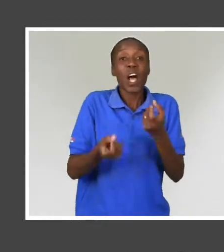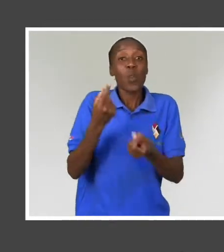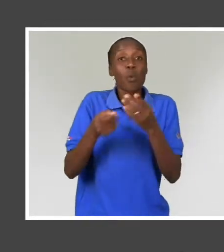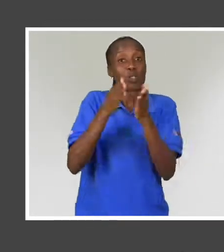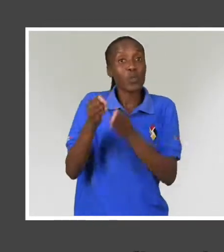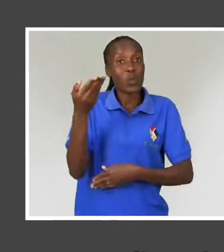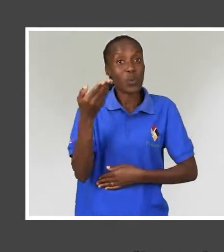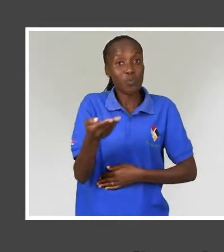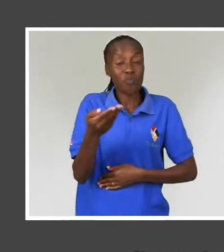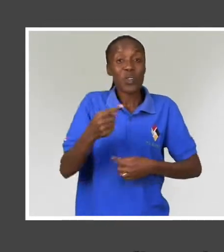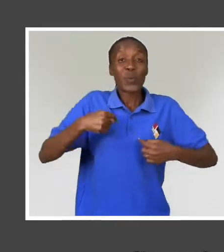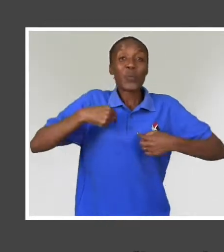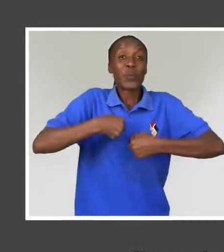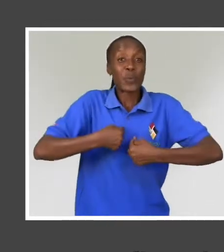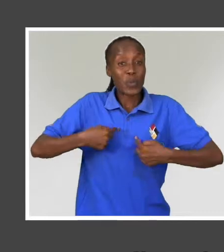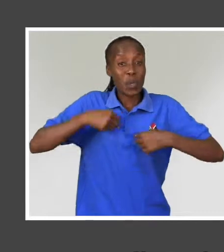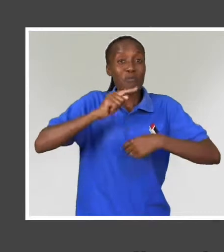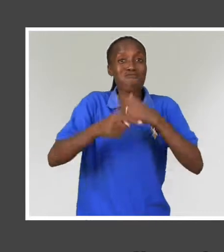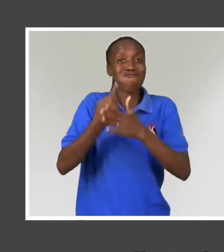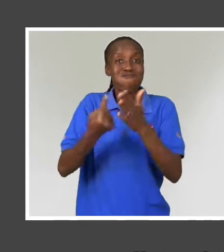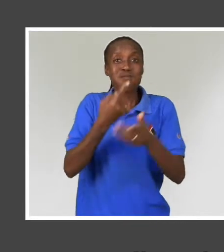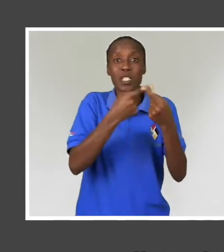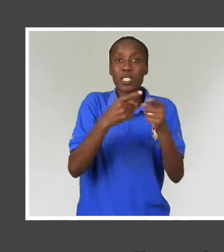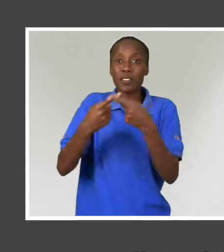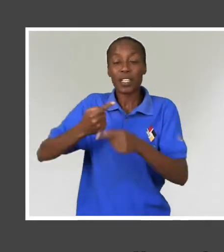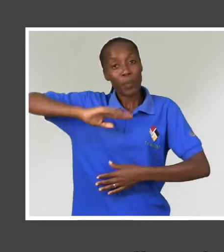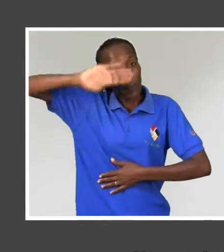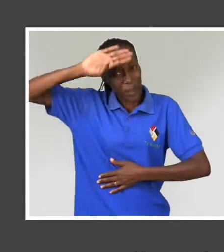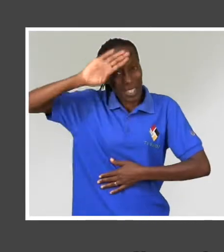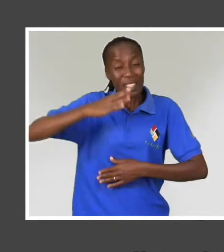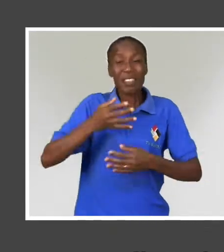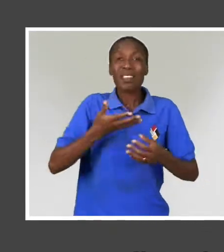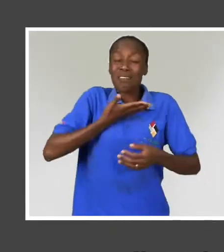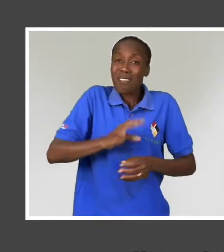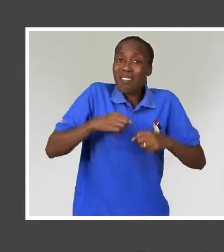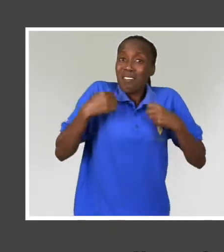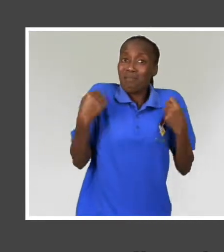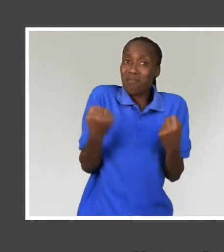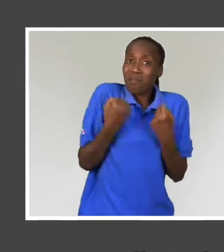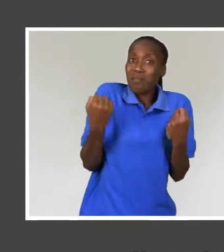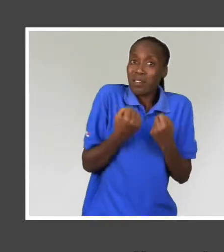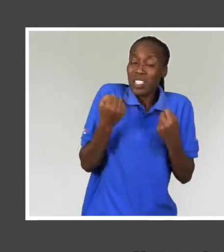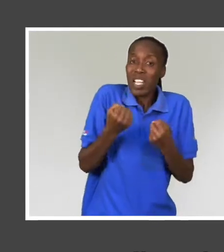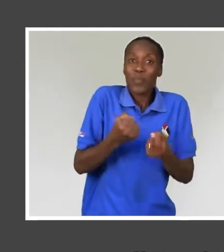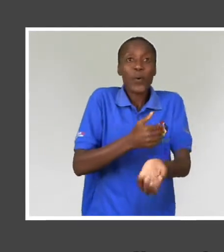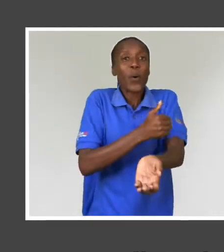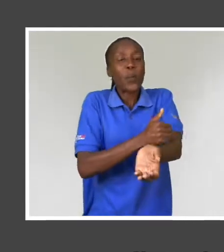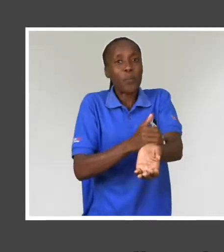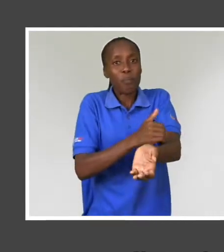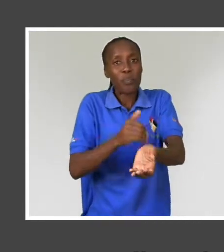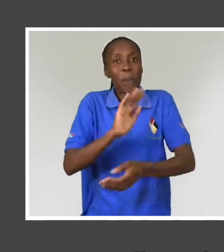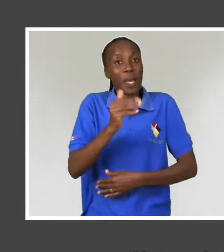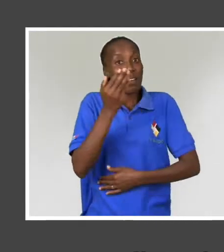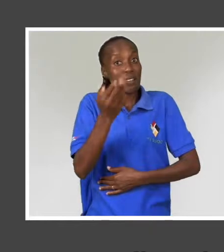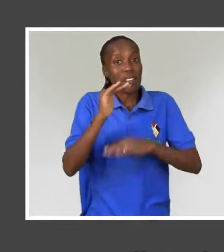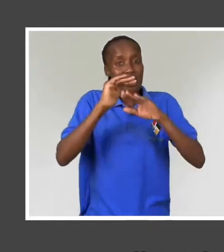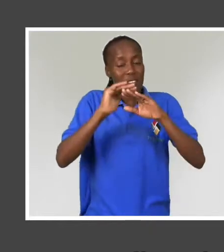algumas delas dessas pessoas sofrem de várias doenças e precisam urgentemente de